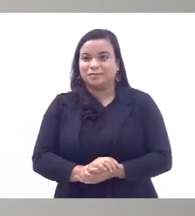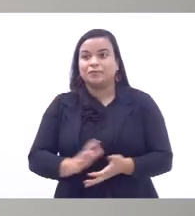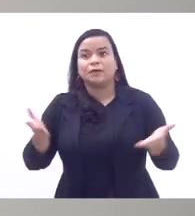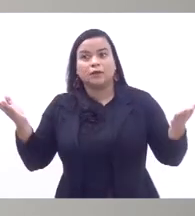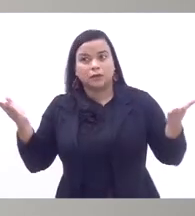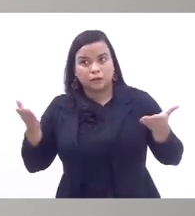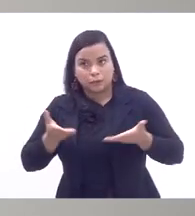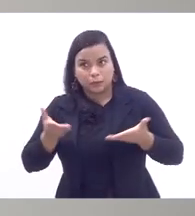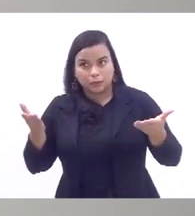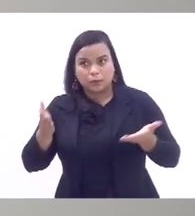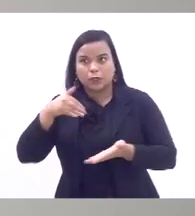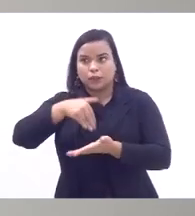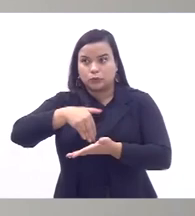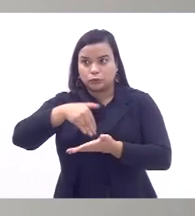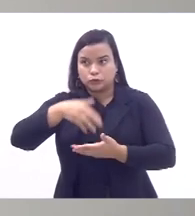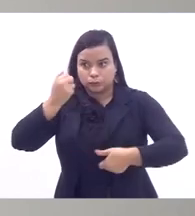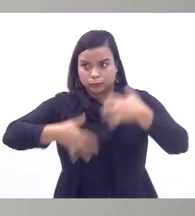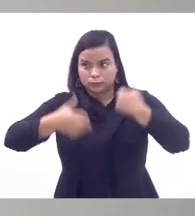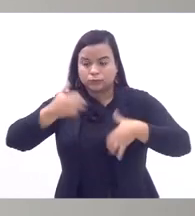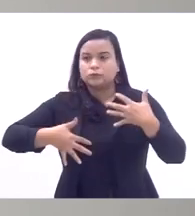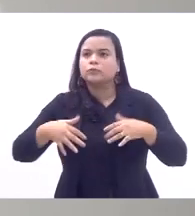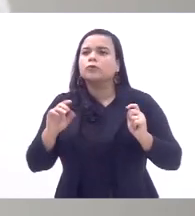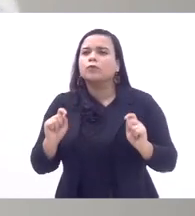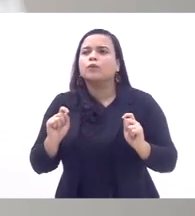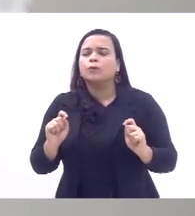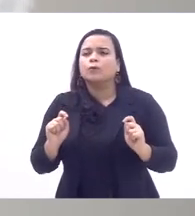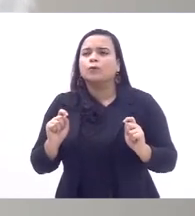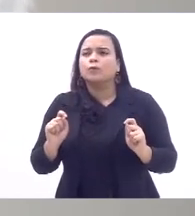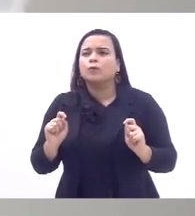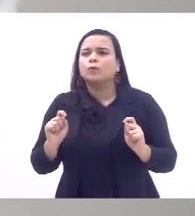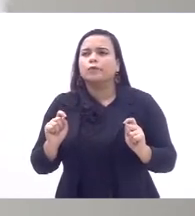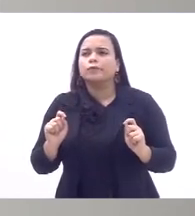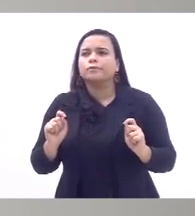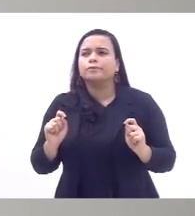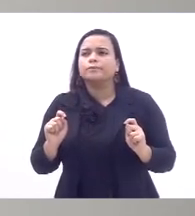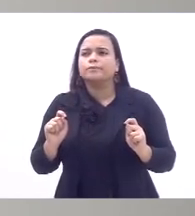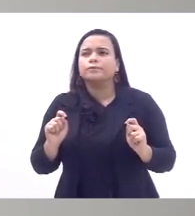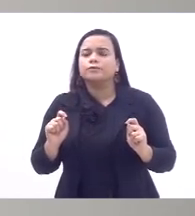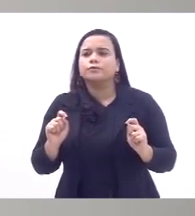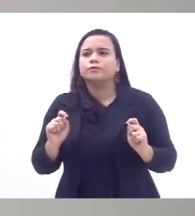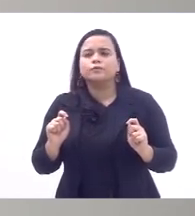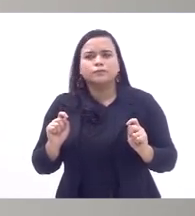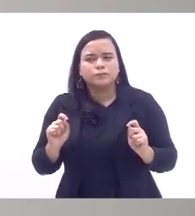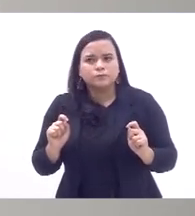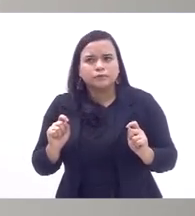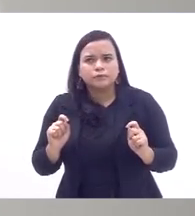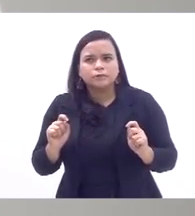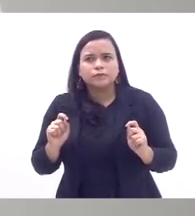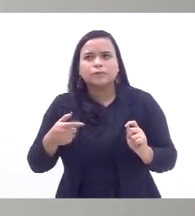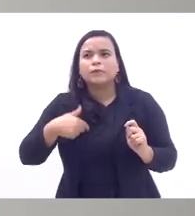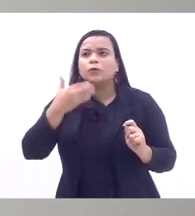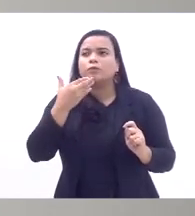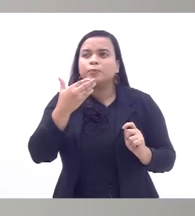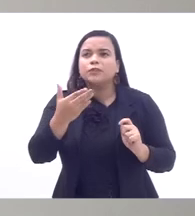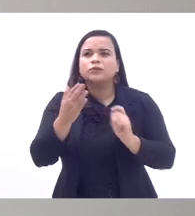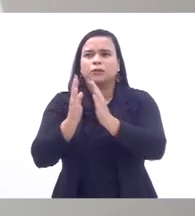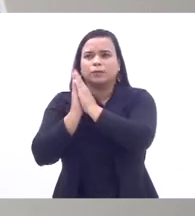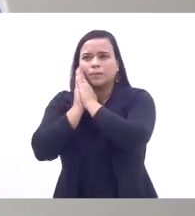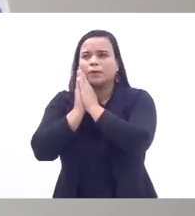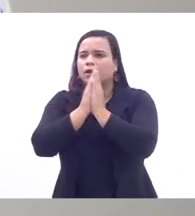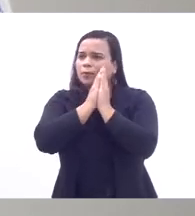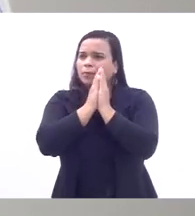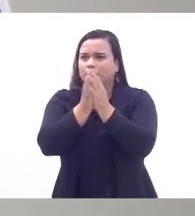Agora na última fala, Eu vou pedir o Babalaô e